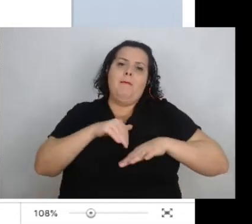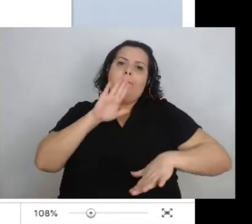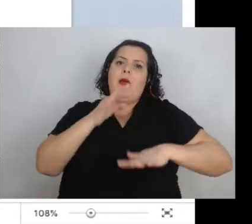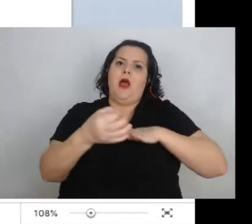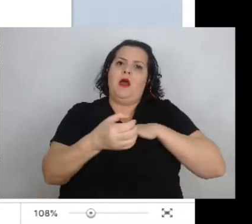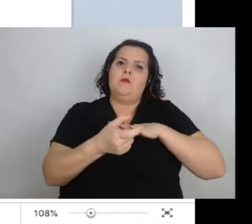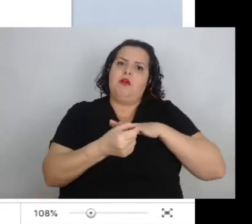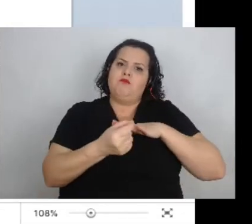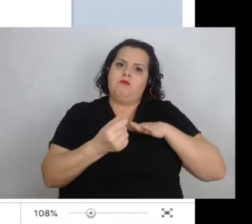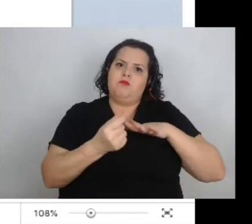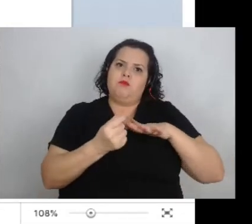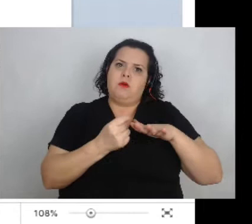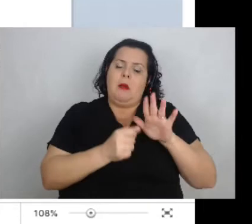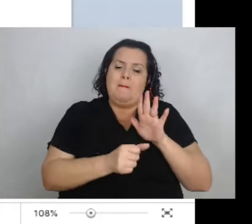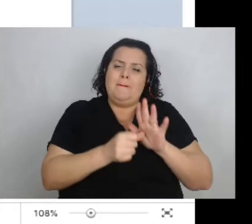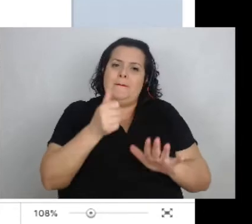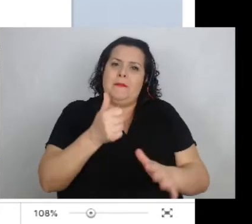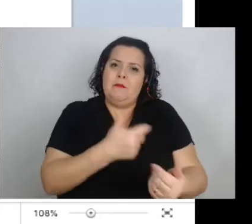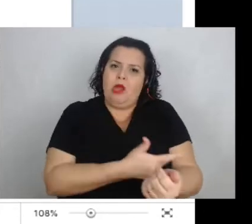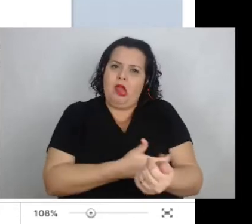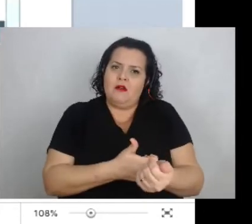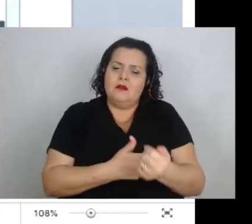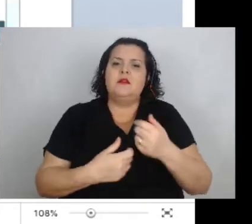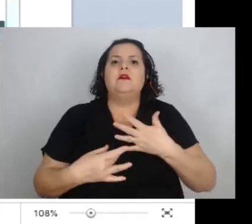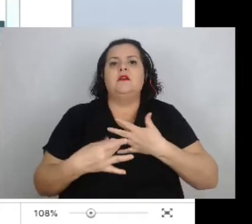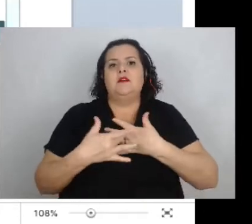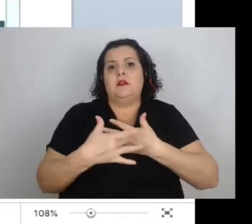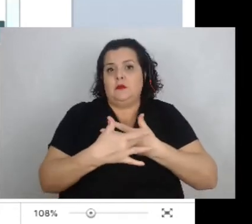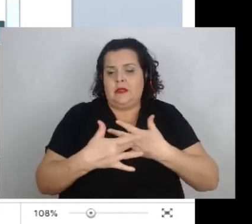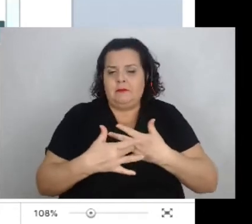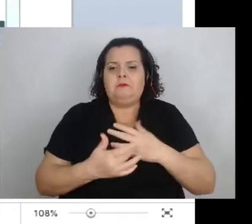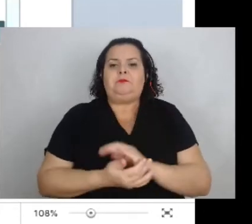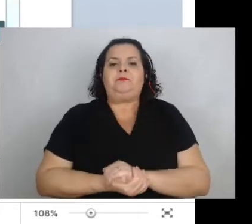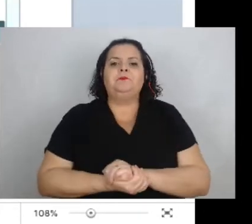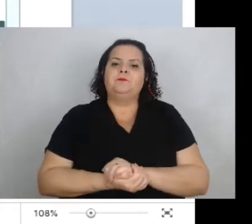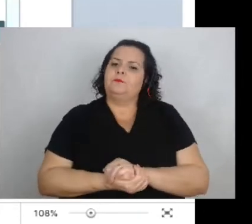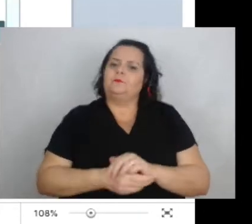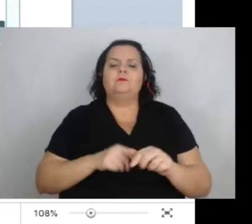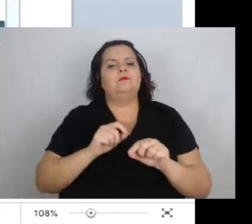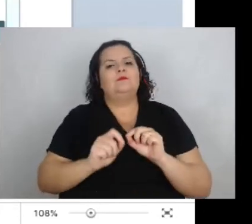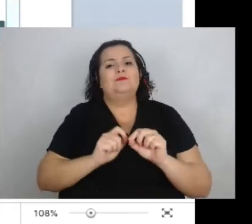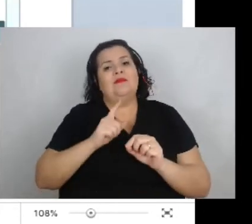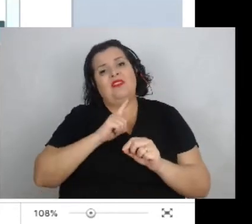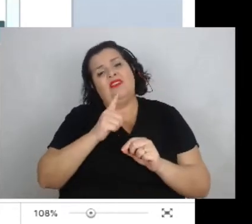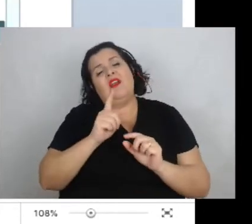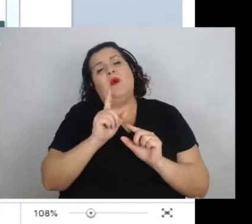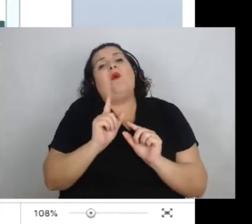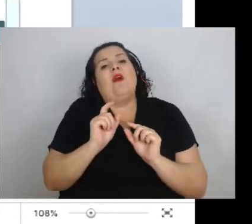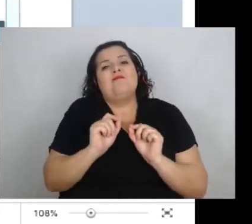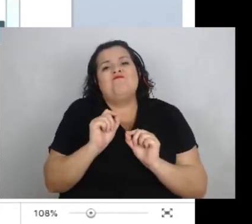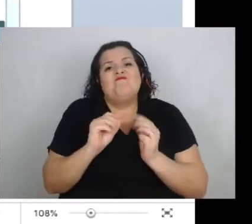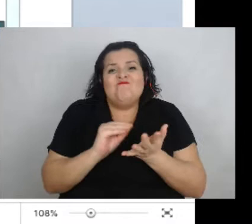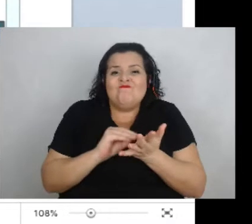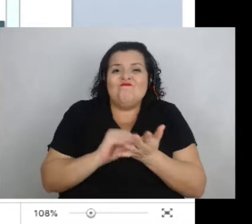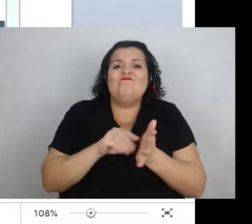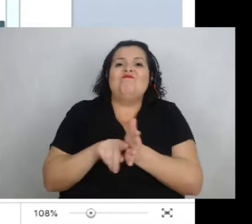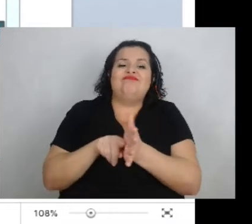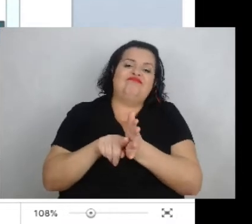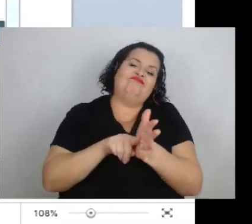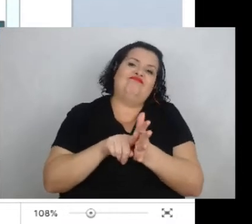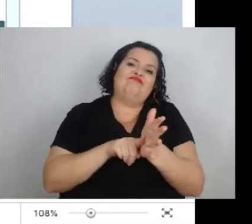primeira amostra que a gente observa desses pacientes. Mas ainda tem poucos estudos, esse é um outro estudo que fez a